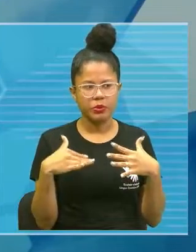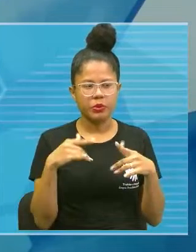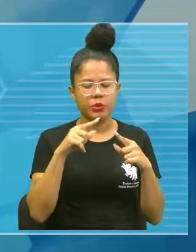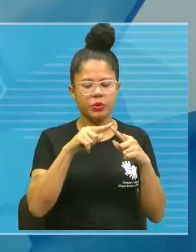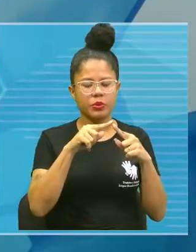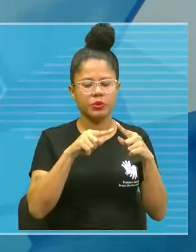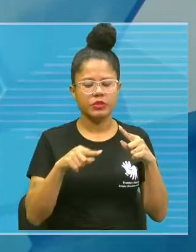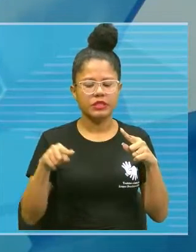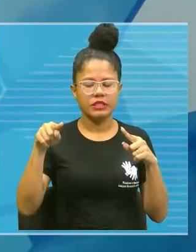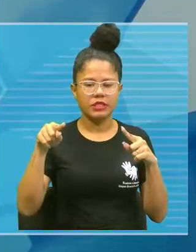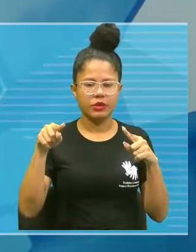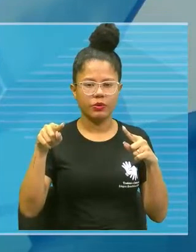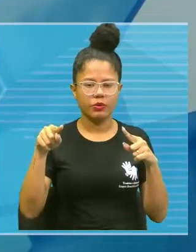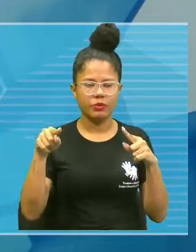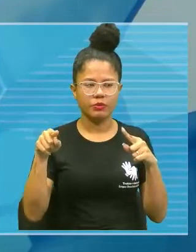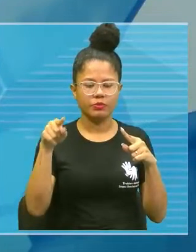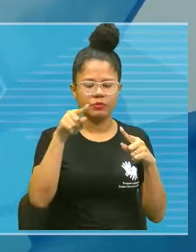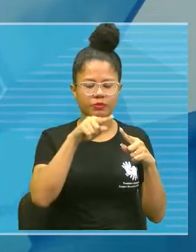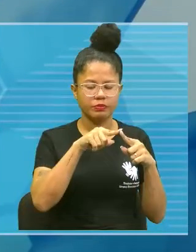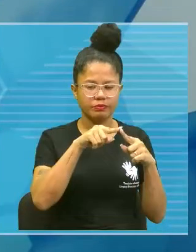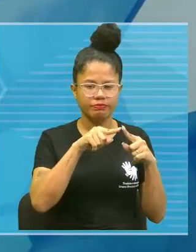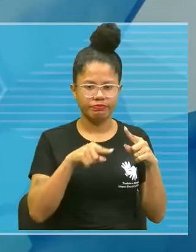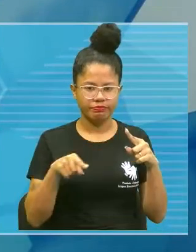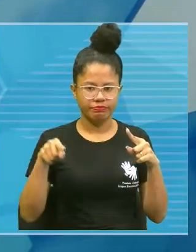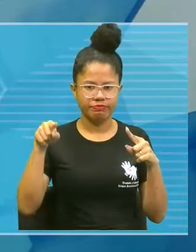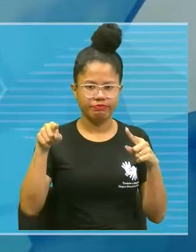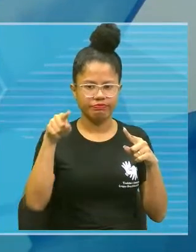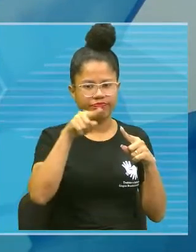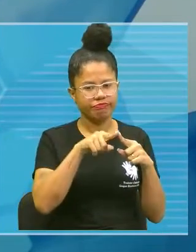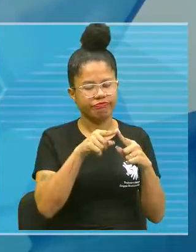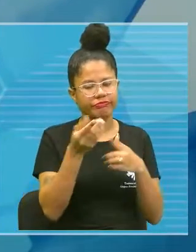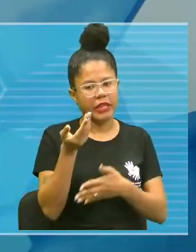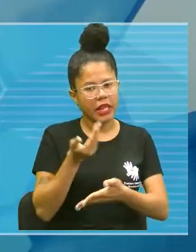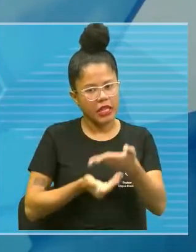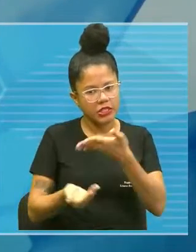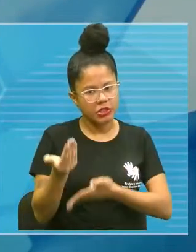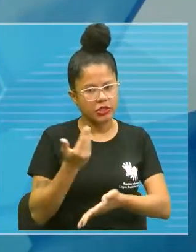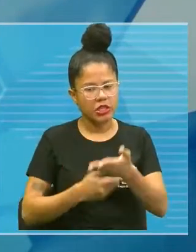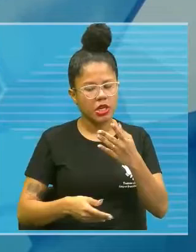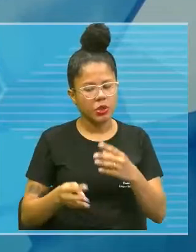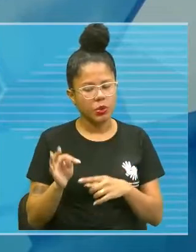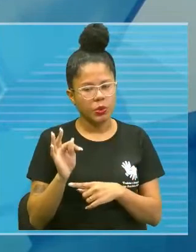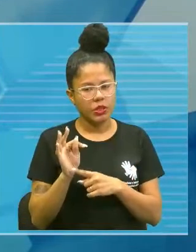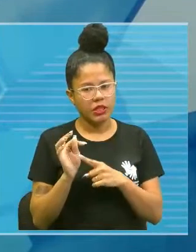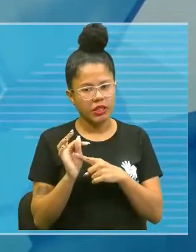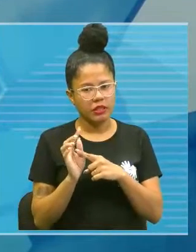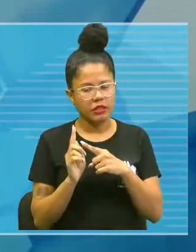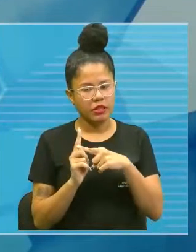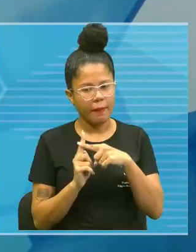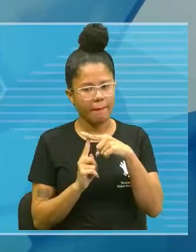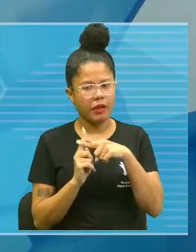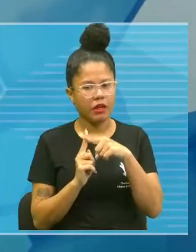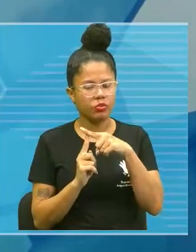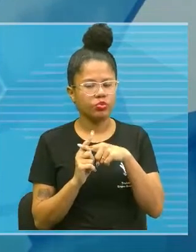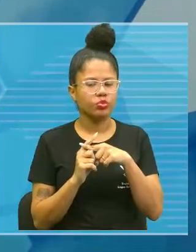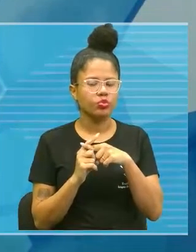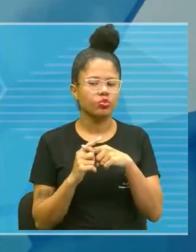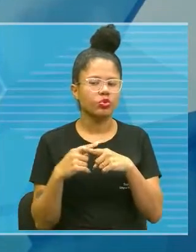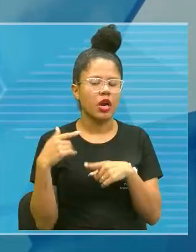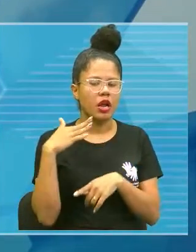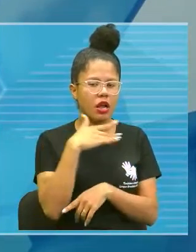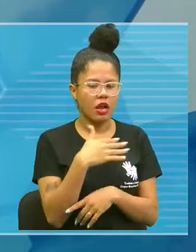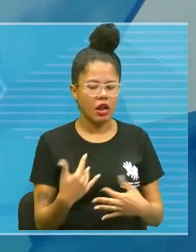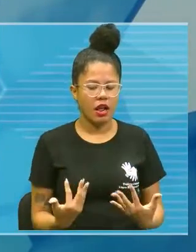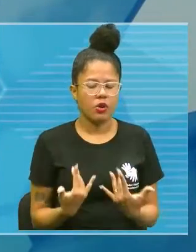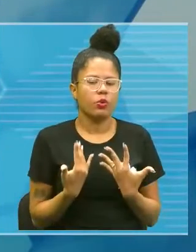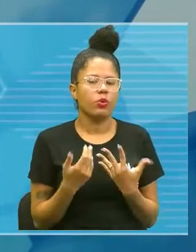um ciclo, quando a gente envolve temperatura, calor, que a gente já vem falando há várias aulas atrás.